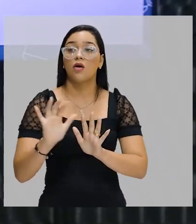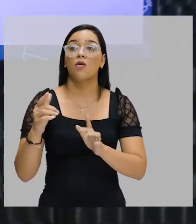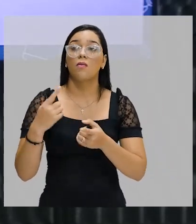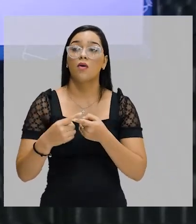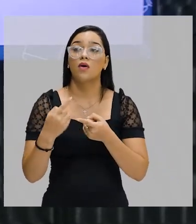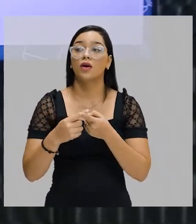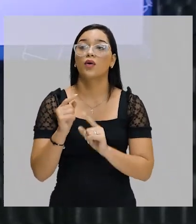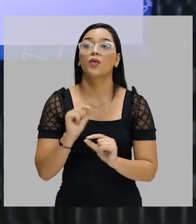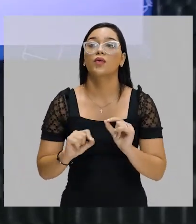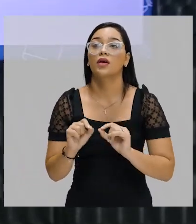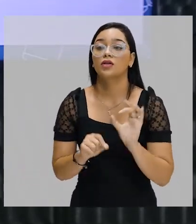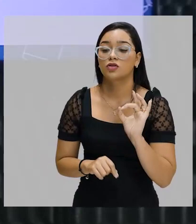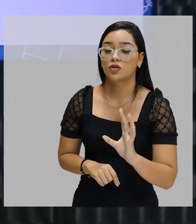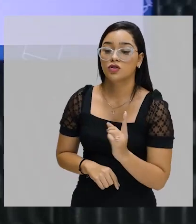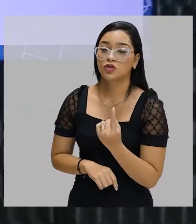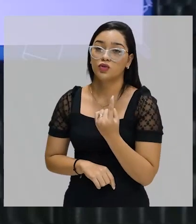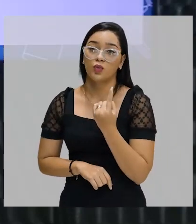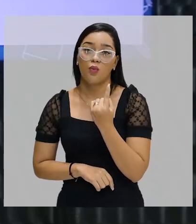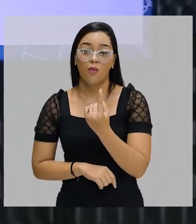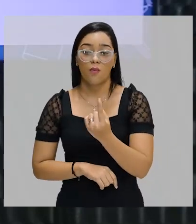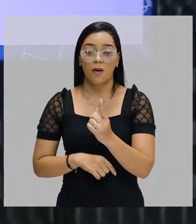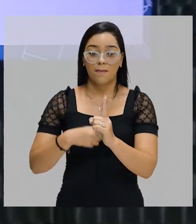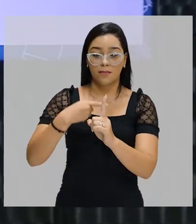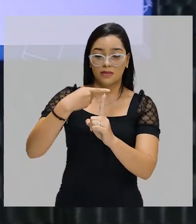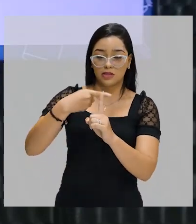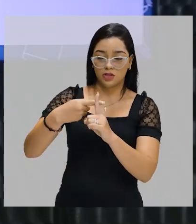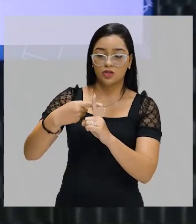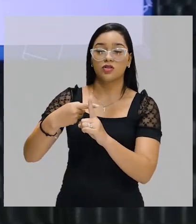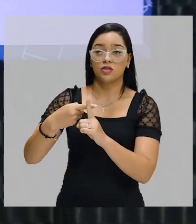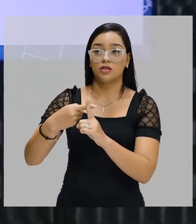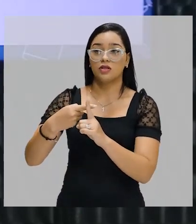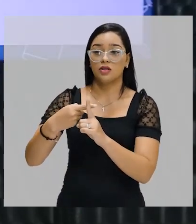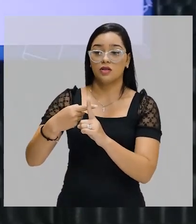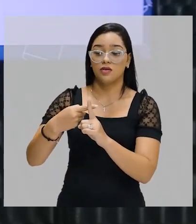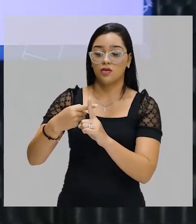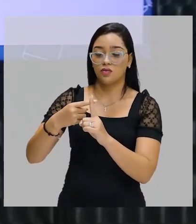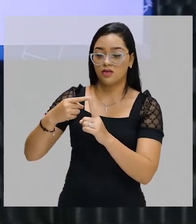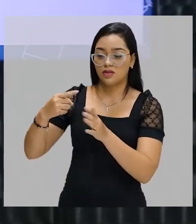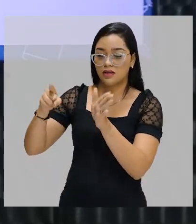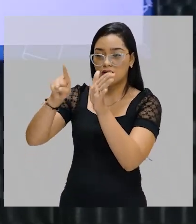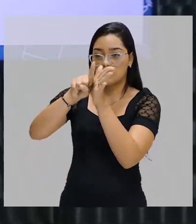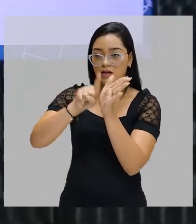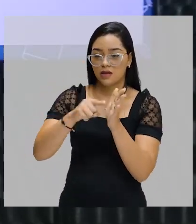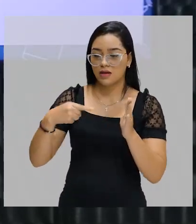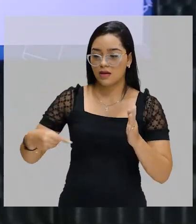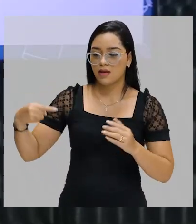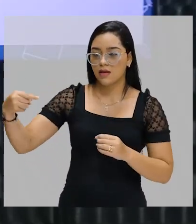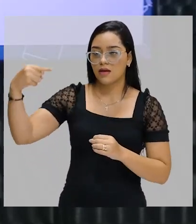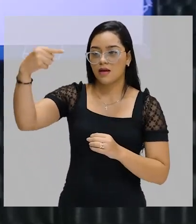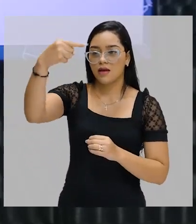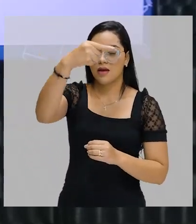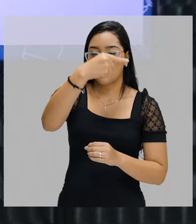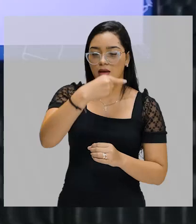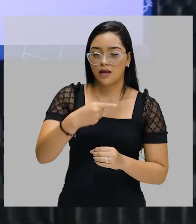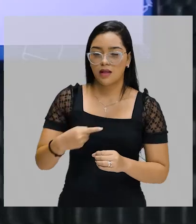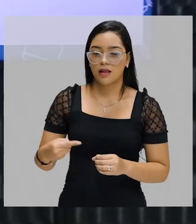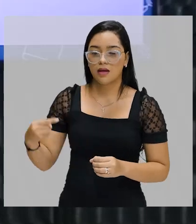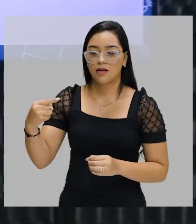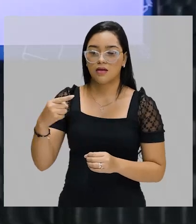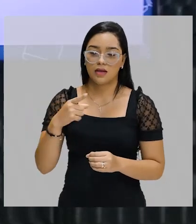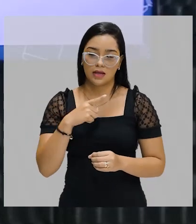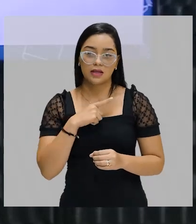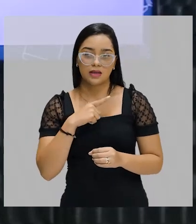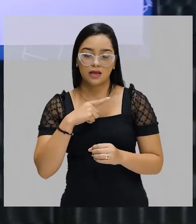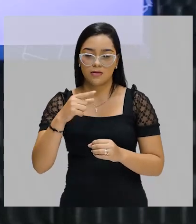modelo atômico de Rutherford ele trata apenas de uma partícula positiva no meio e os elétrons, né, fazendo ali as